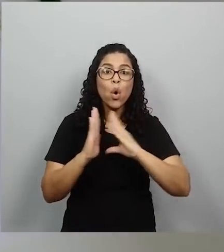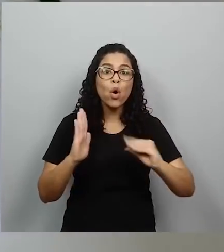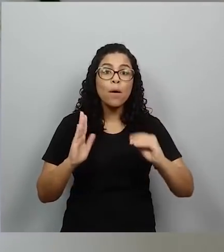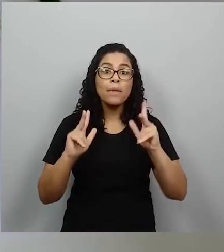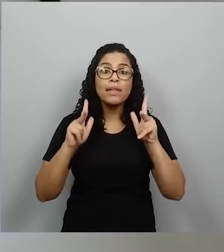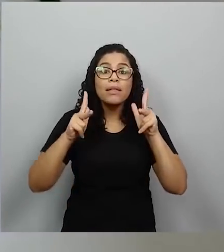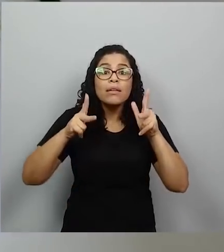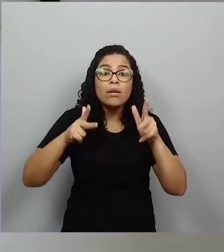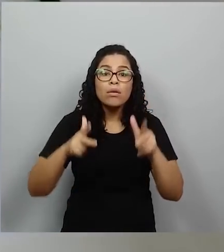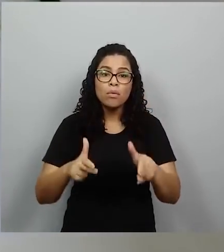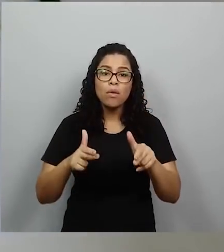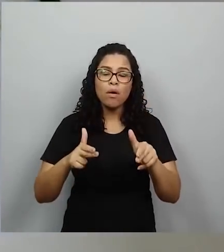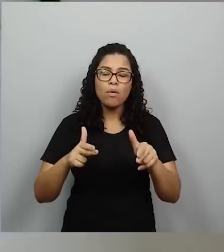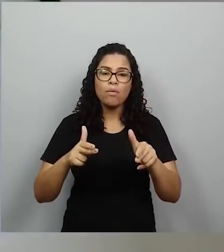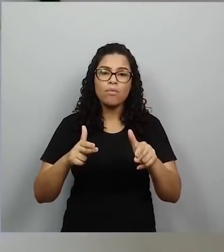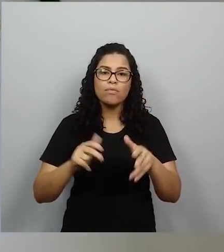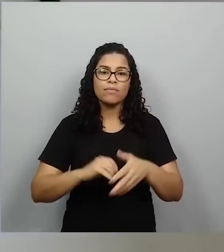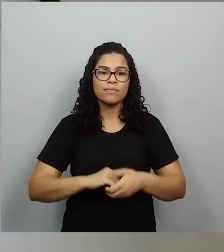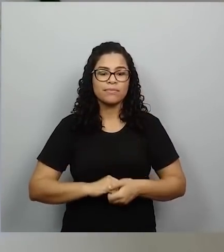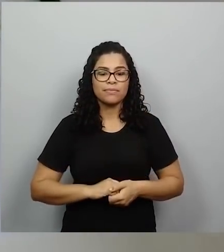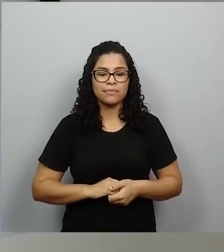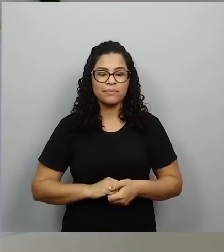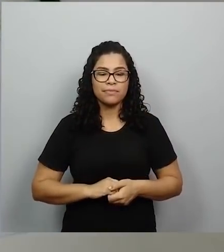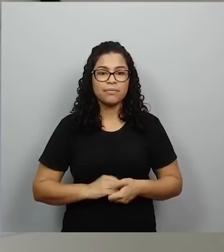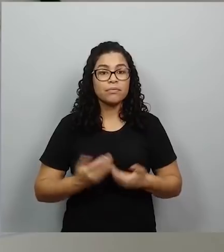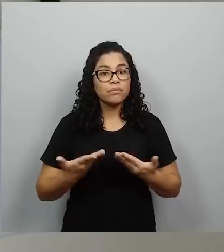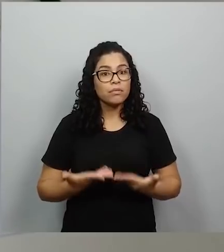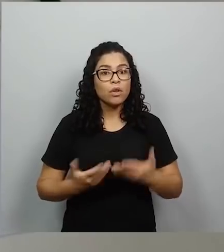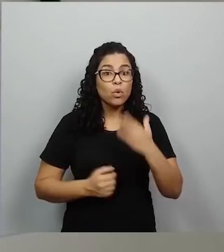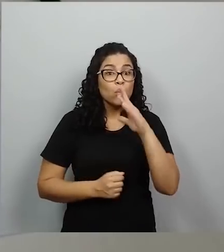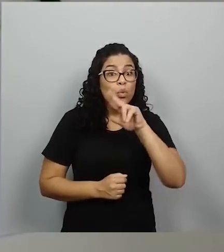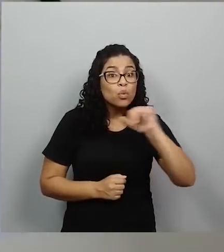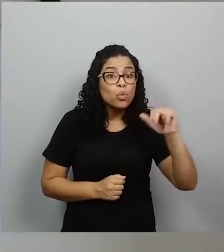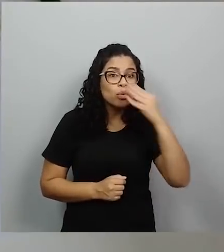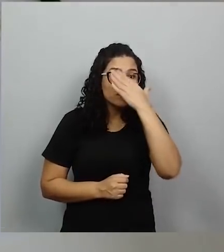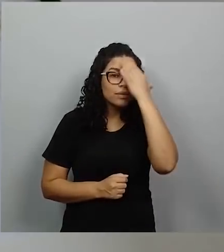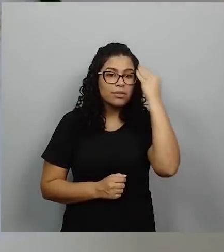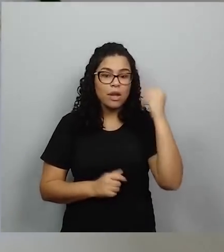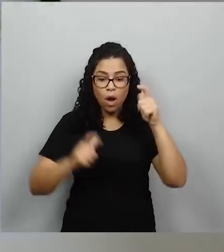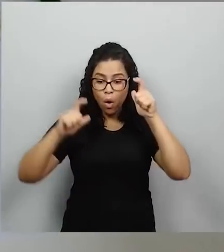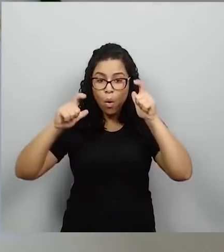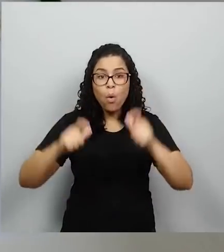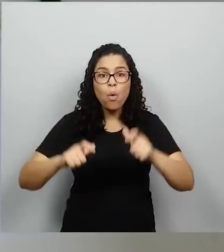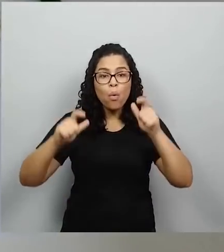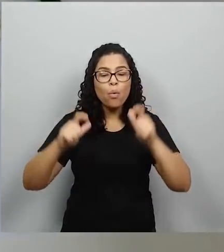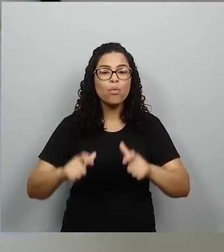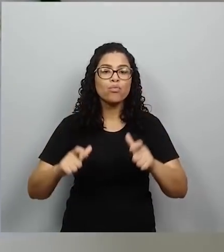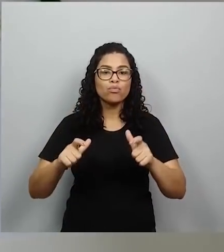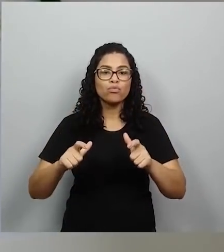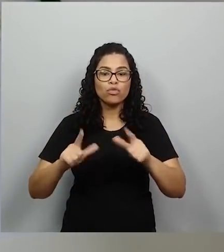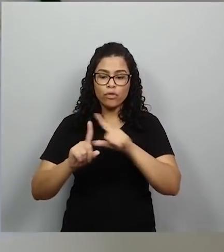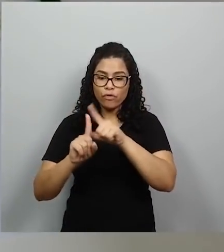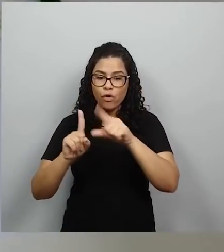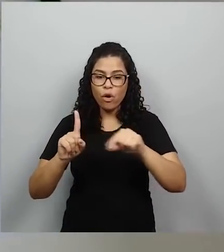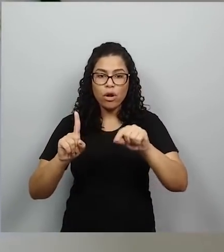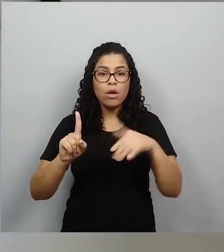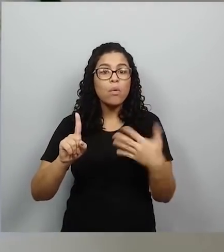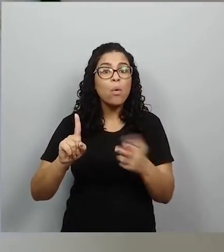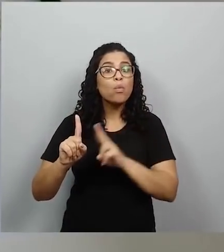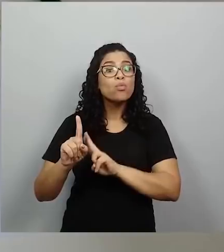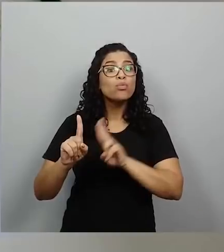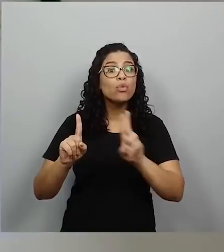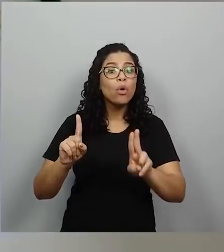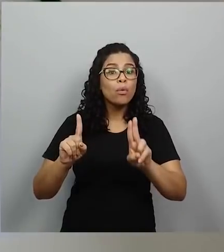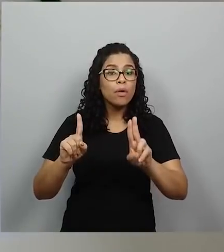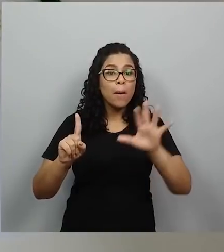cópia exata da folha que nós coletamos da natureza, para que a gente nunca mais esqueça de onde veio essa folha e qual o nome da